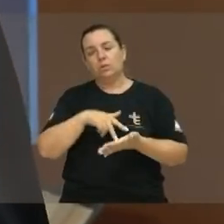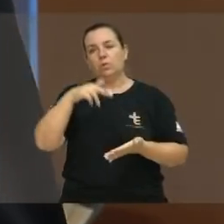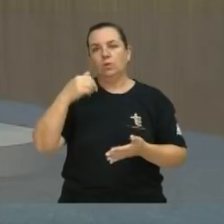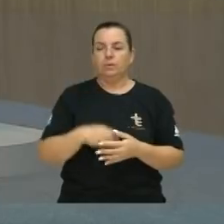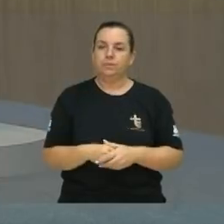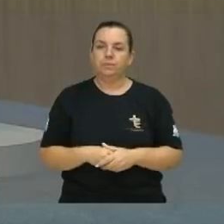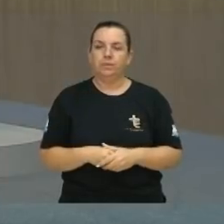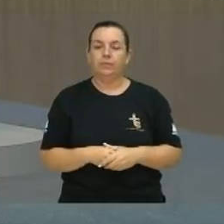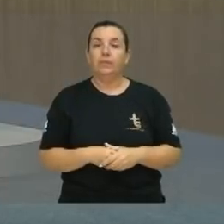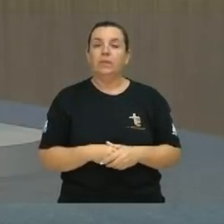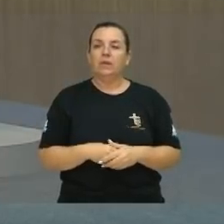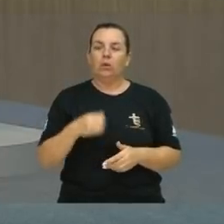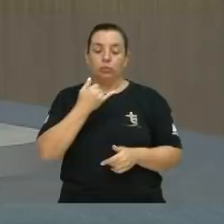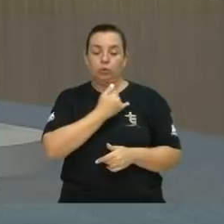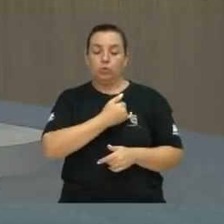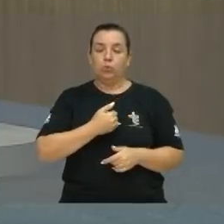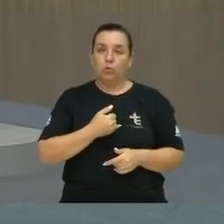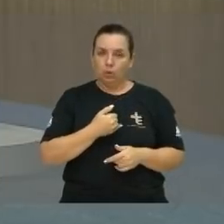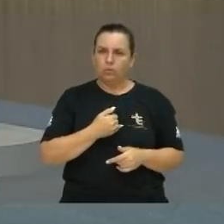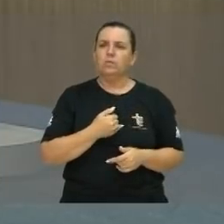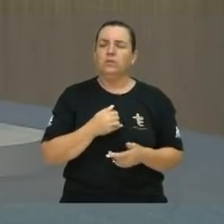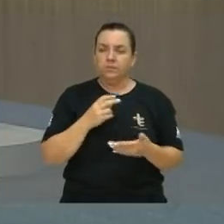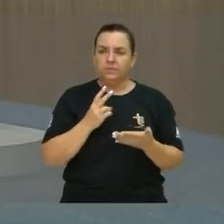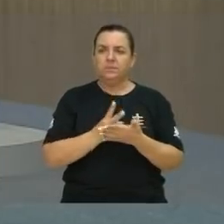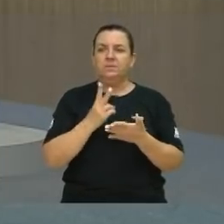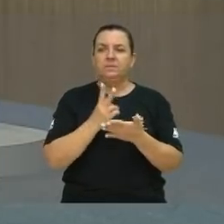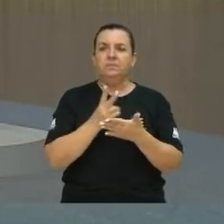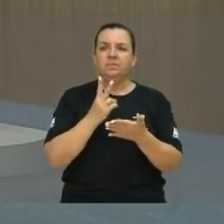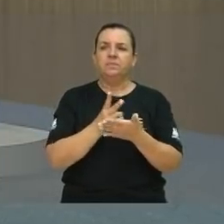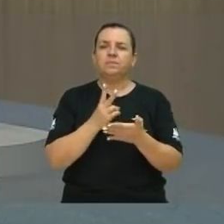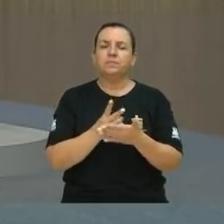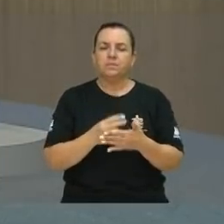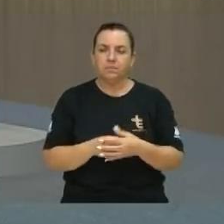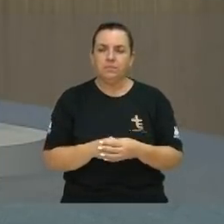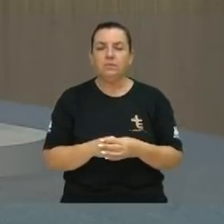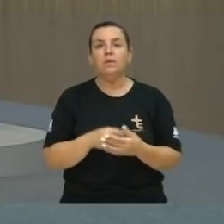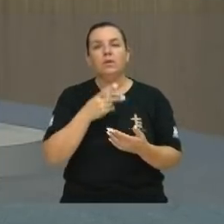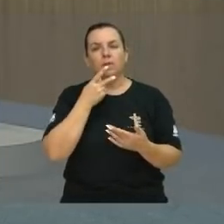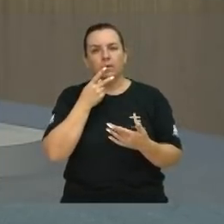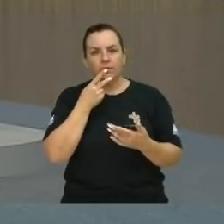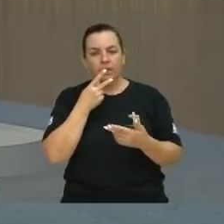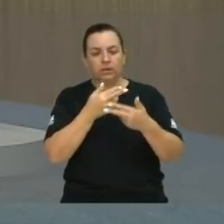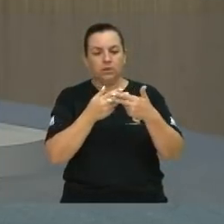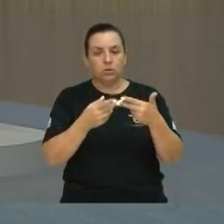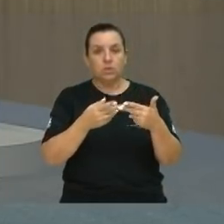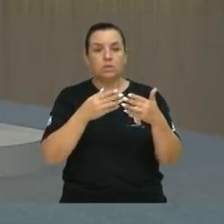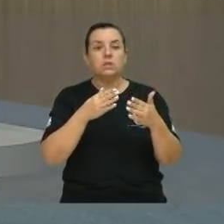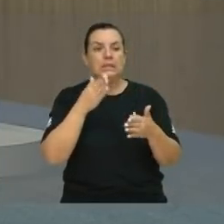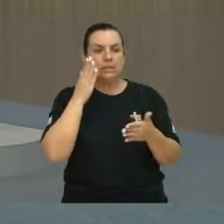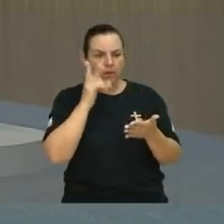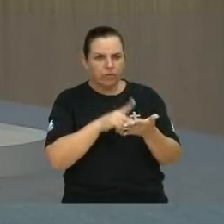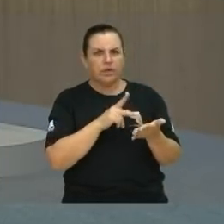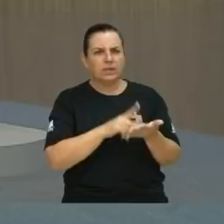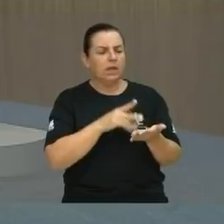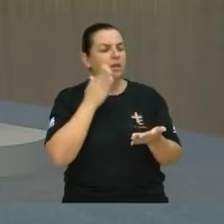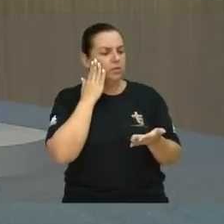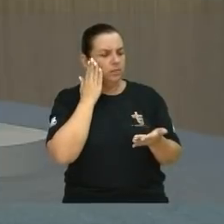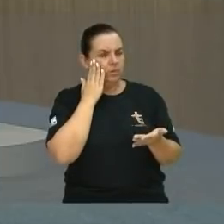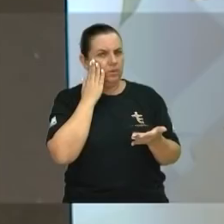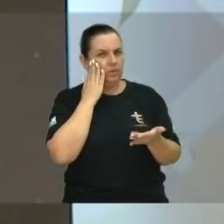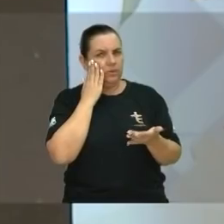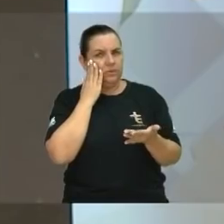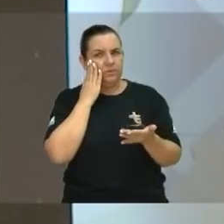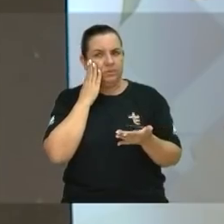quarto evangelista centra-se menos em fatos alguns sim o